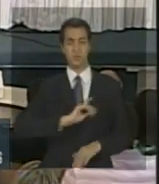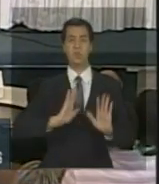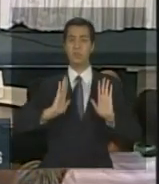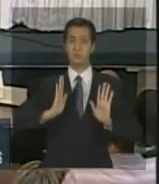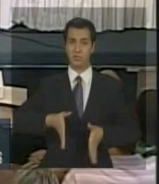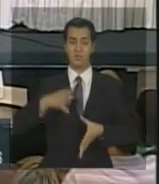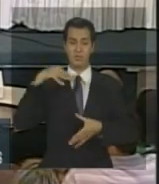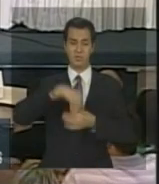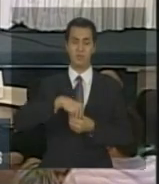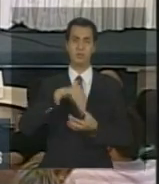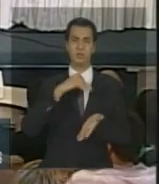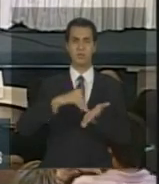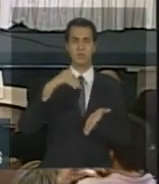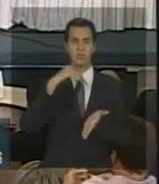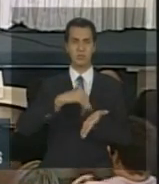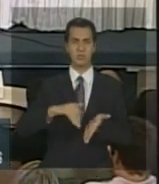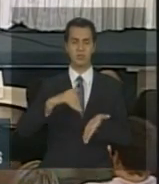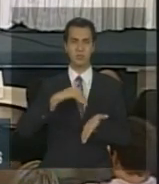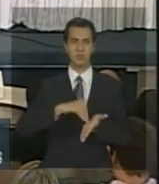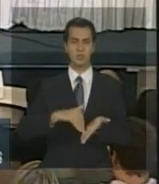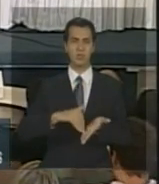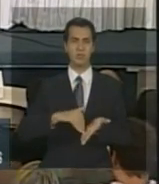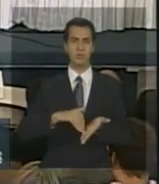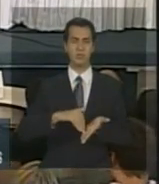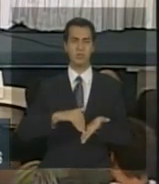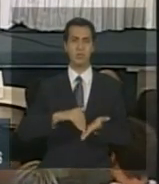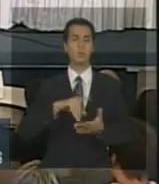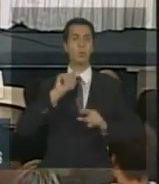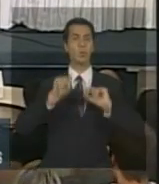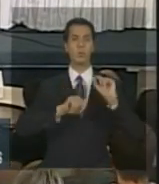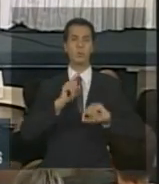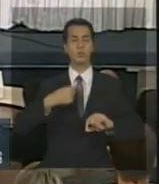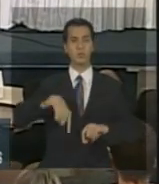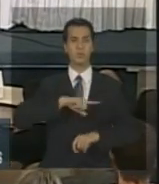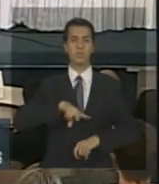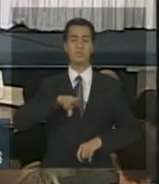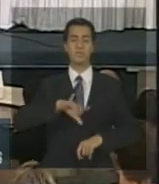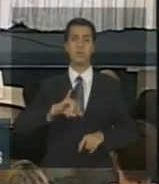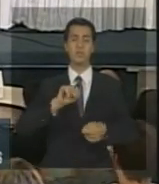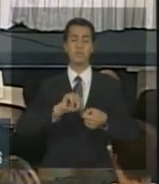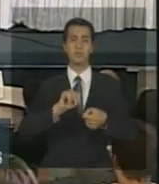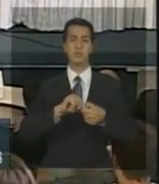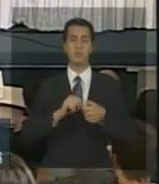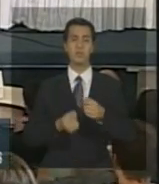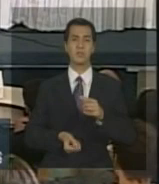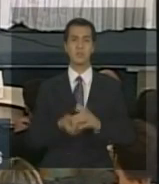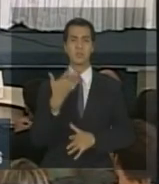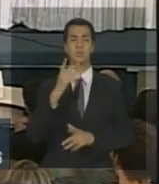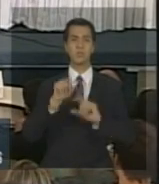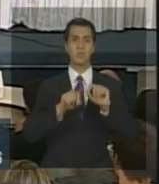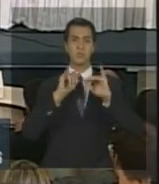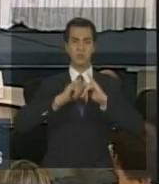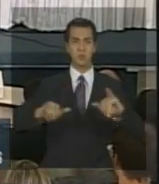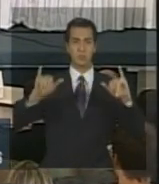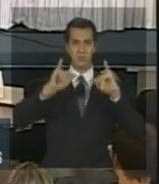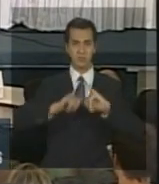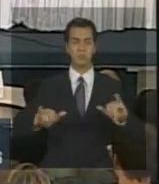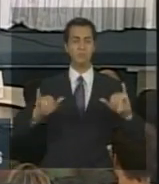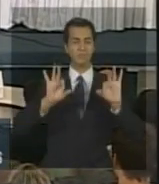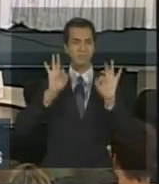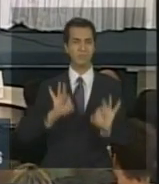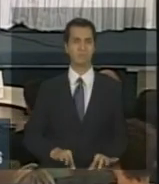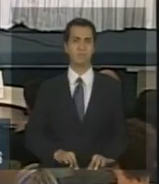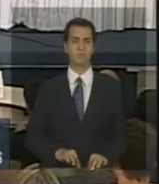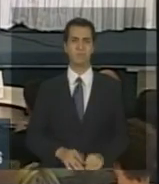âmbito da secretaria o que nós vamos poder colocar sobre informação plena,